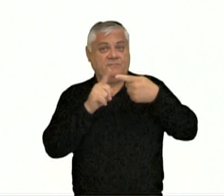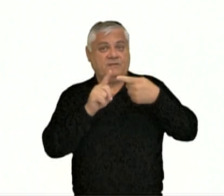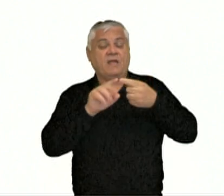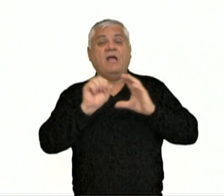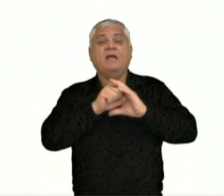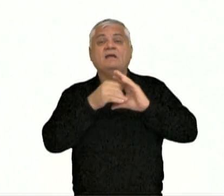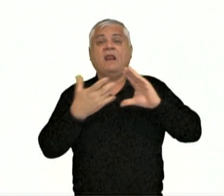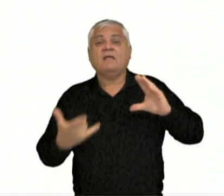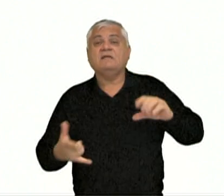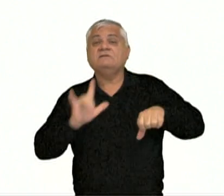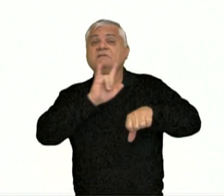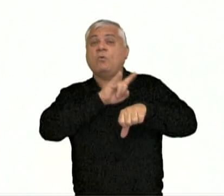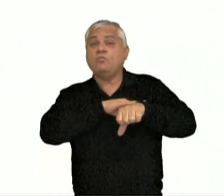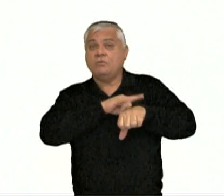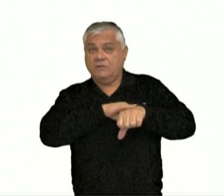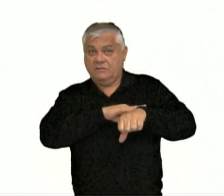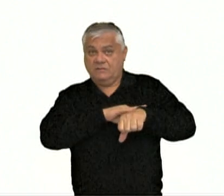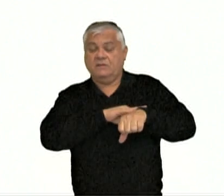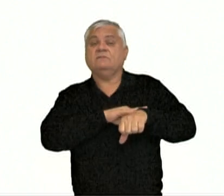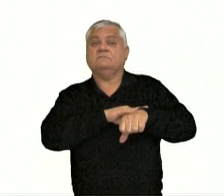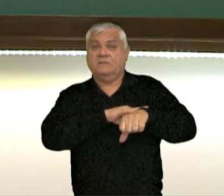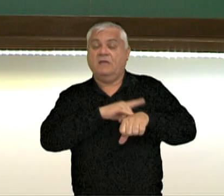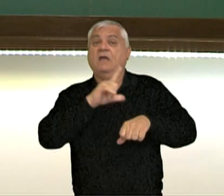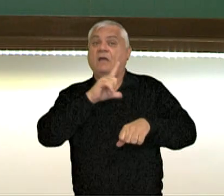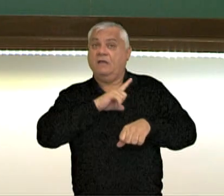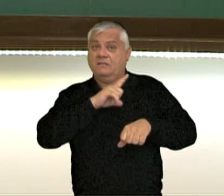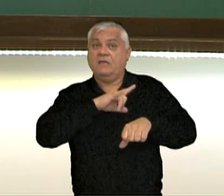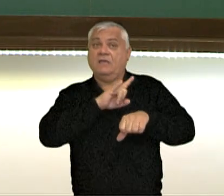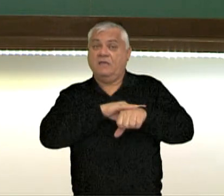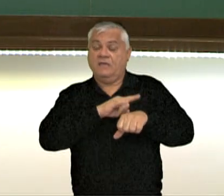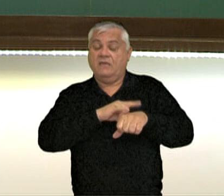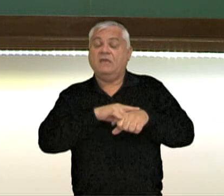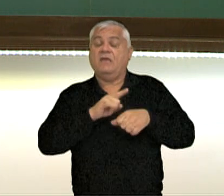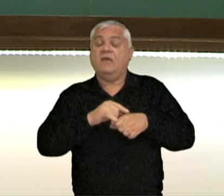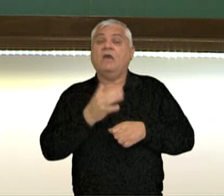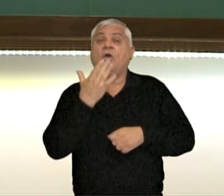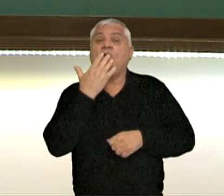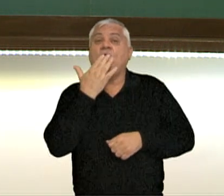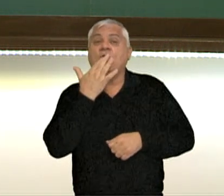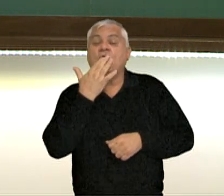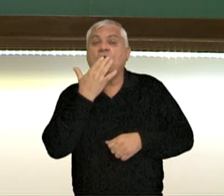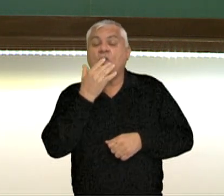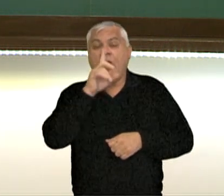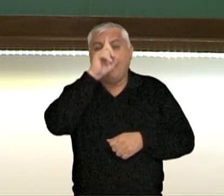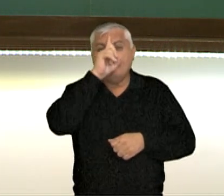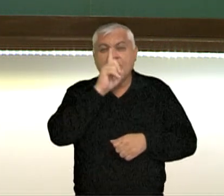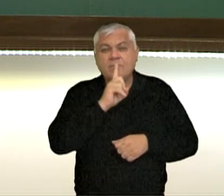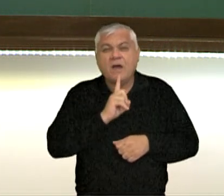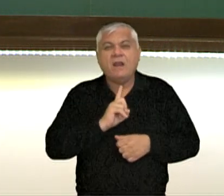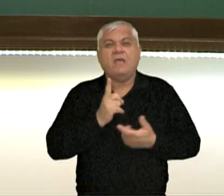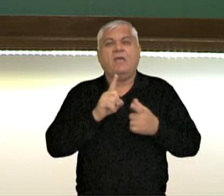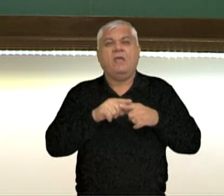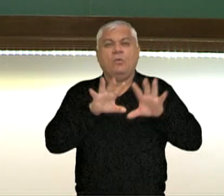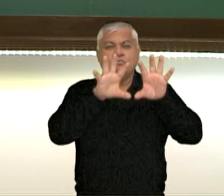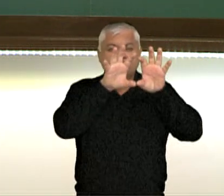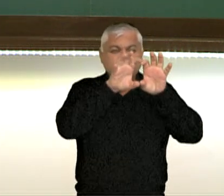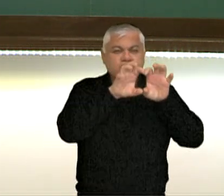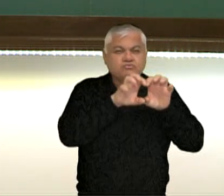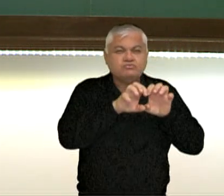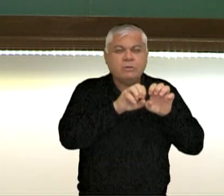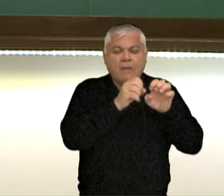as características da urina. Então, a urina é um líquido de coloração, né, amarelado, até um tom